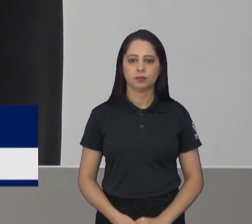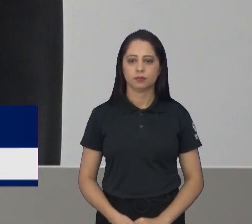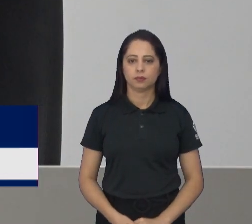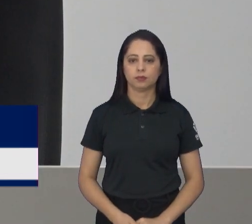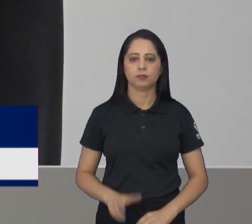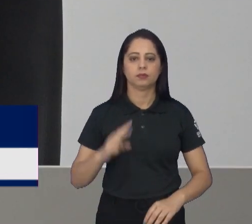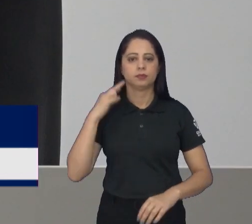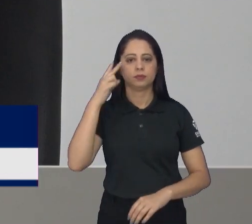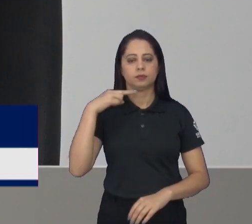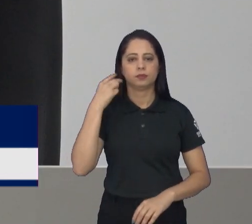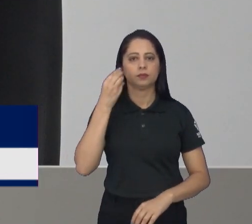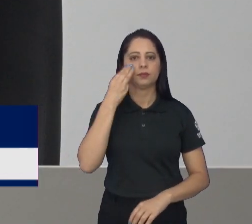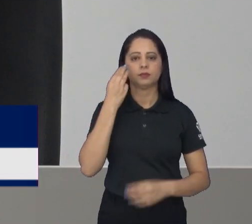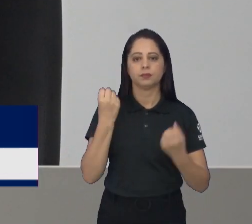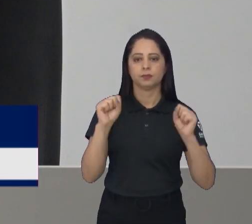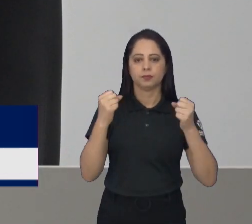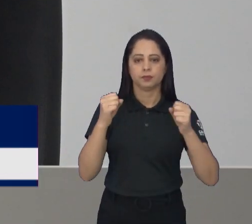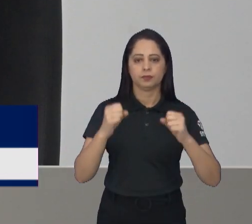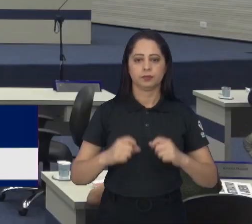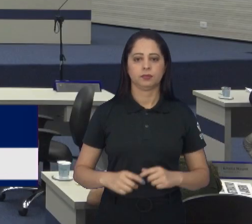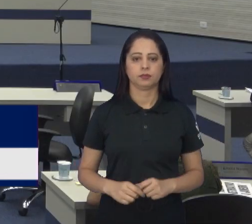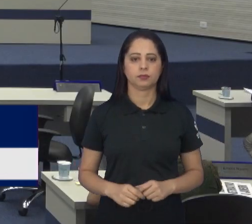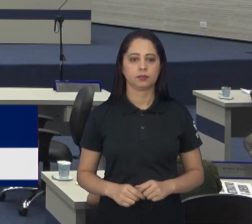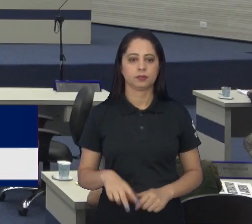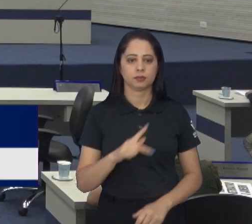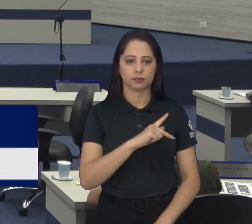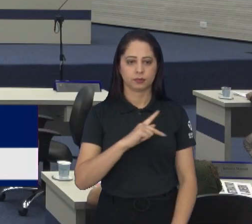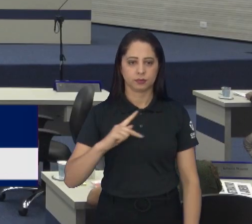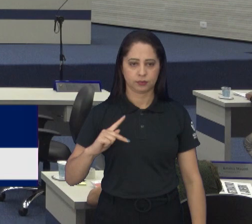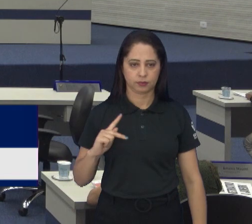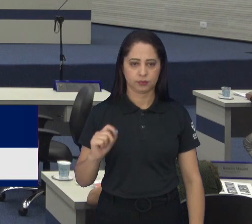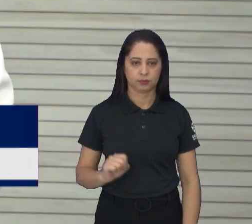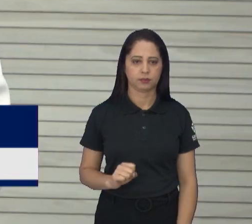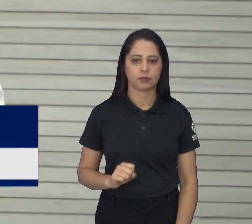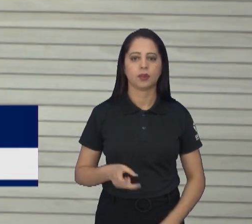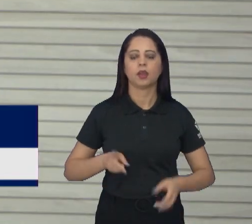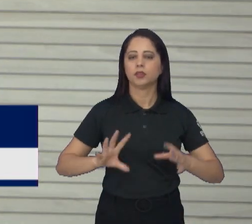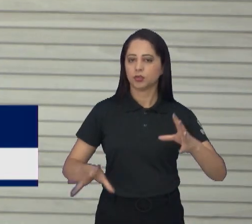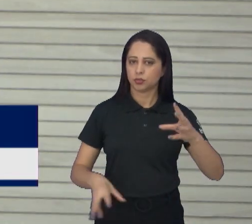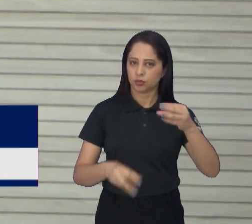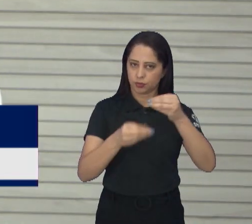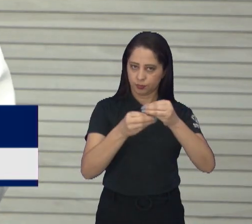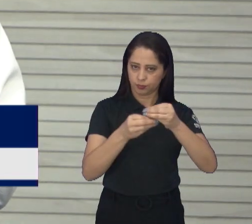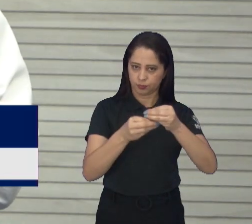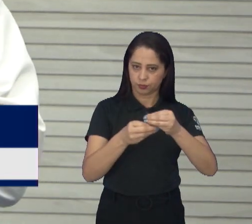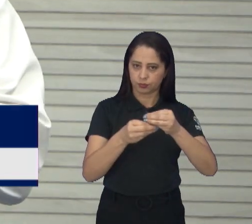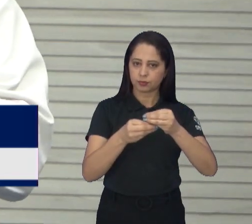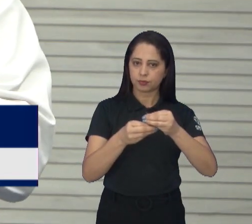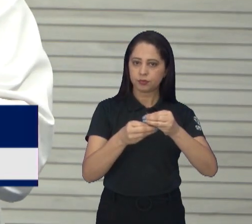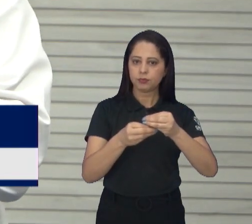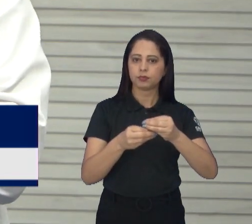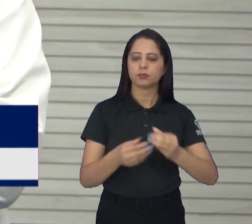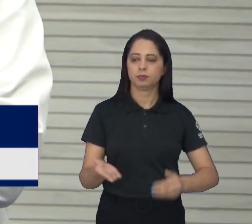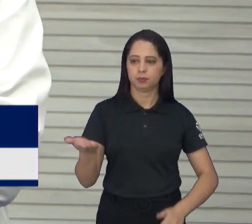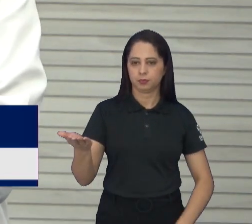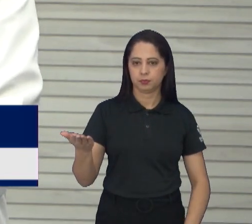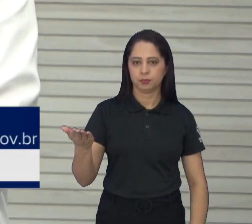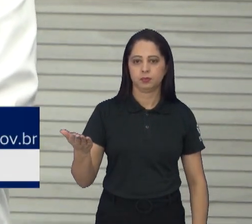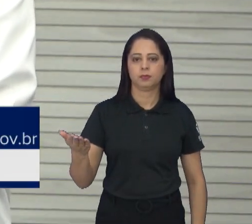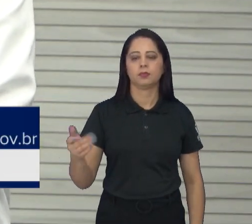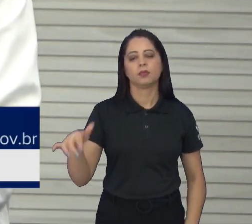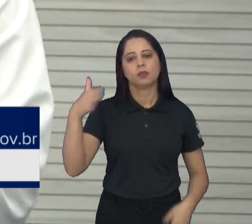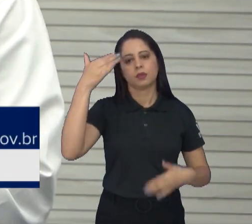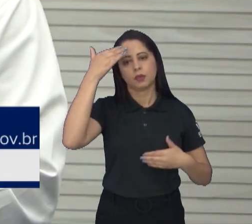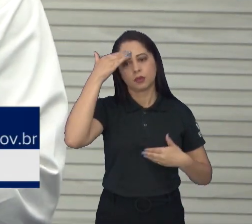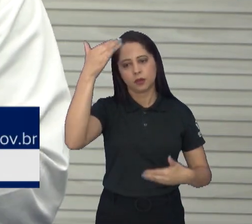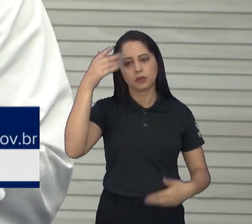A palavra ao vereador Marcão da Academia. Senhor presidente, apenas para dar continuidade na fala dos nobres colegas,